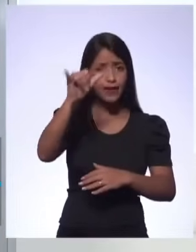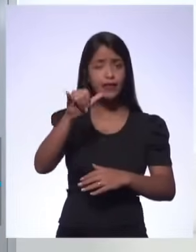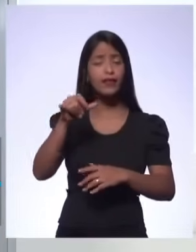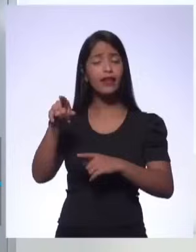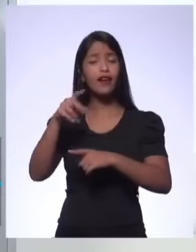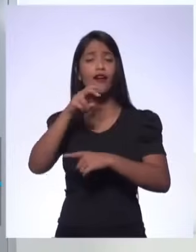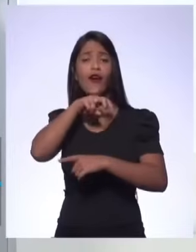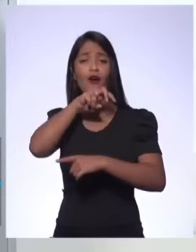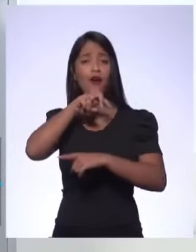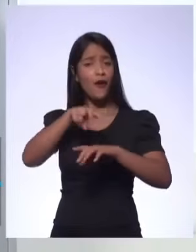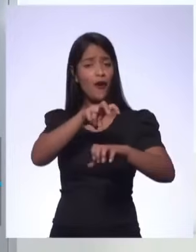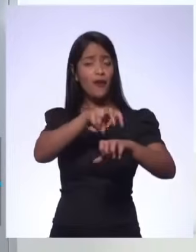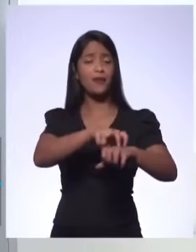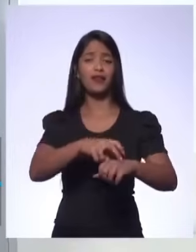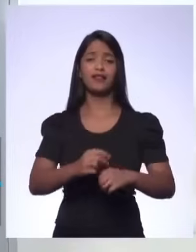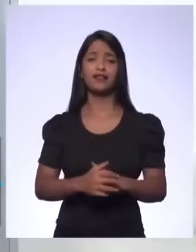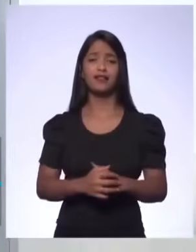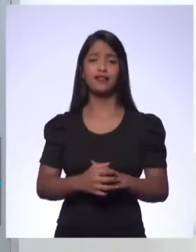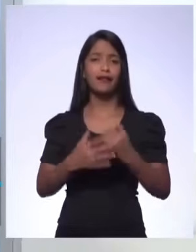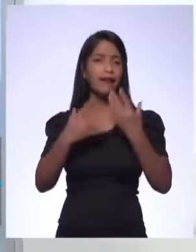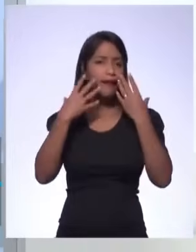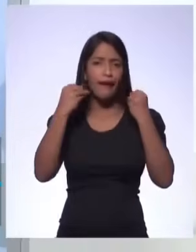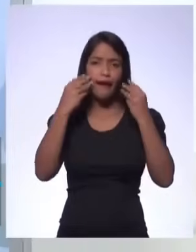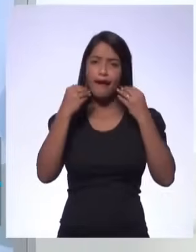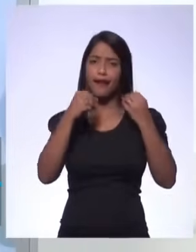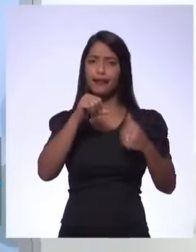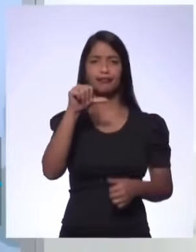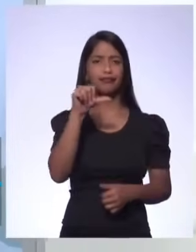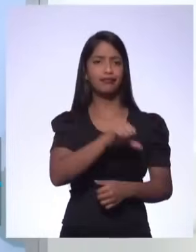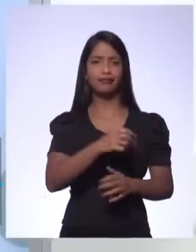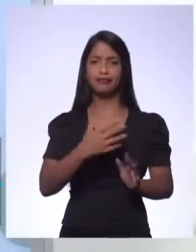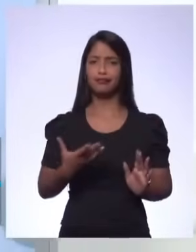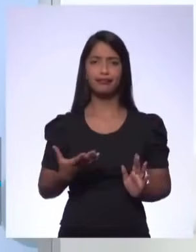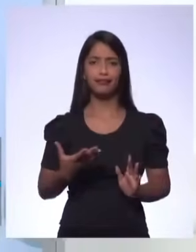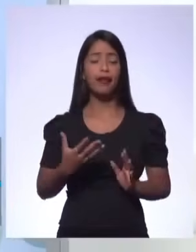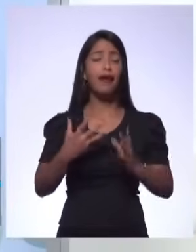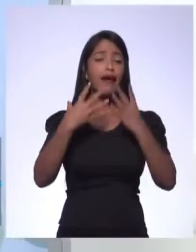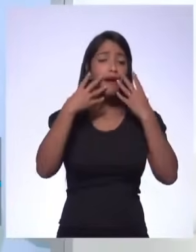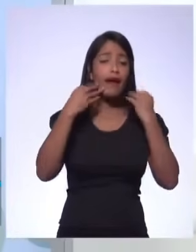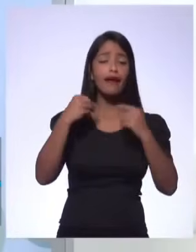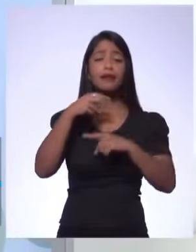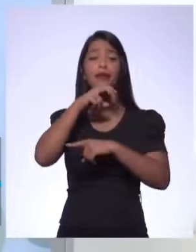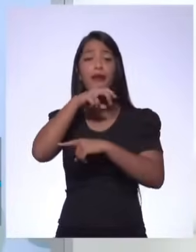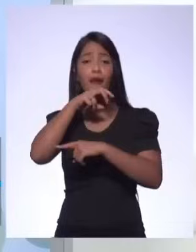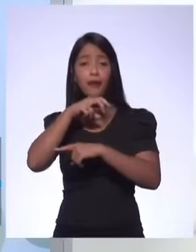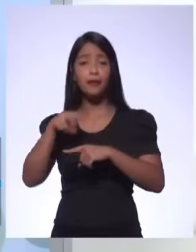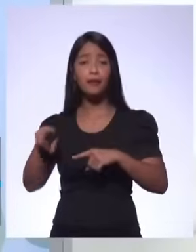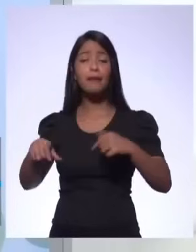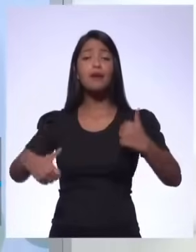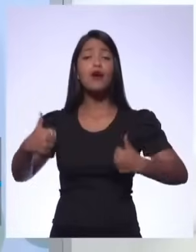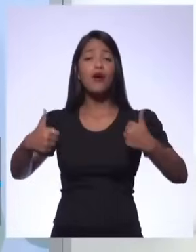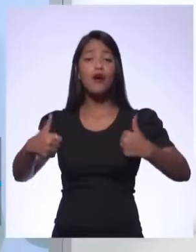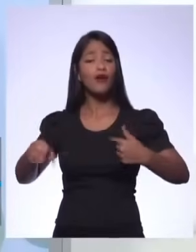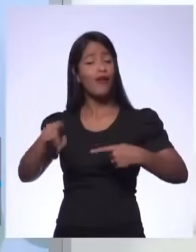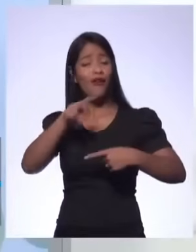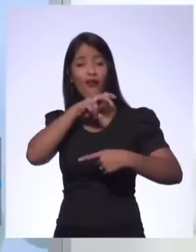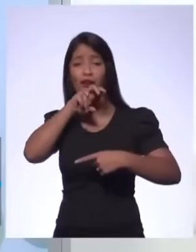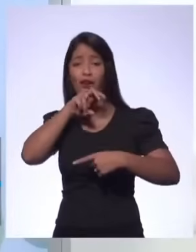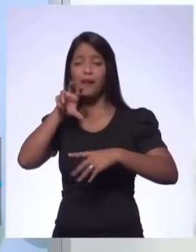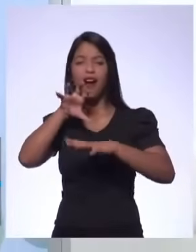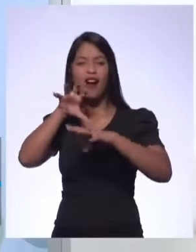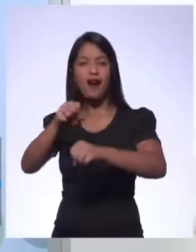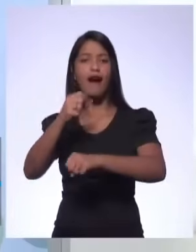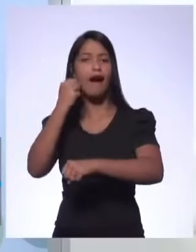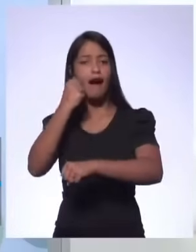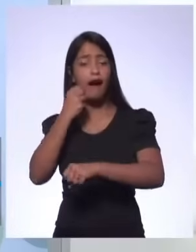tudo. Tá? Coloca um gato e uma jararaca que ela vai comer o rato e o gato. Tá bom? Então, né, só para a gente saber